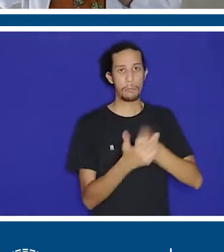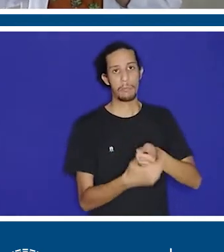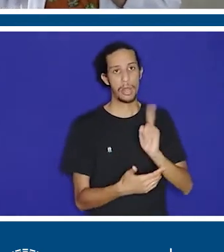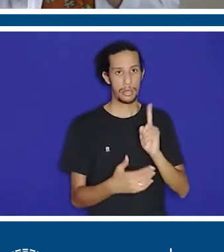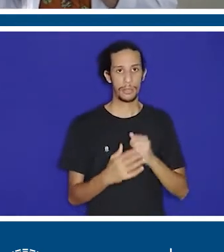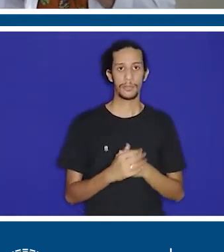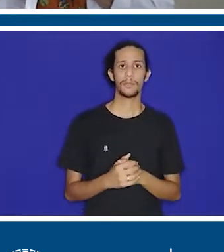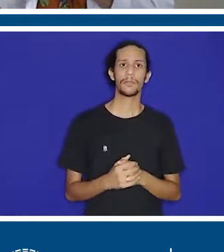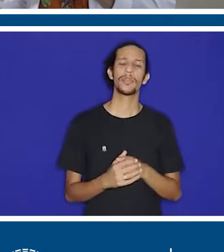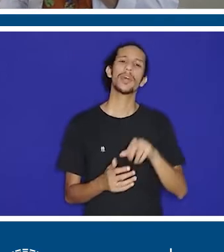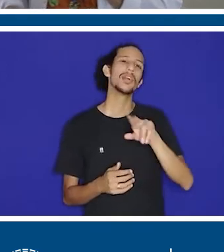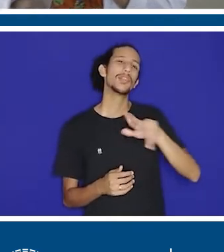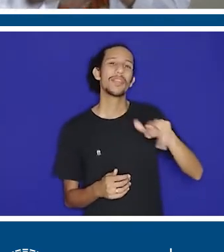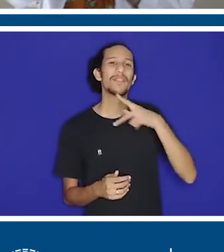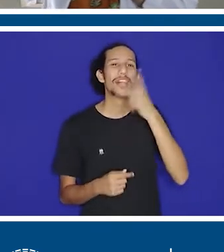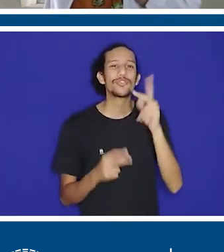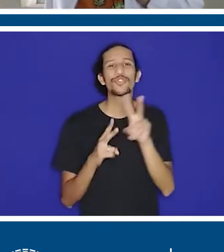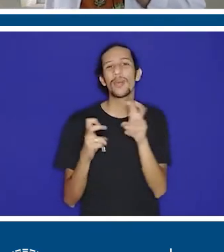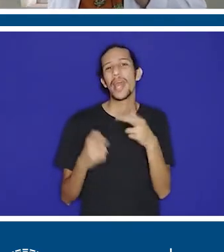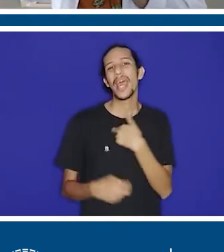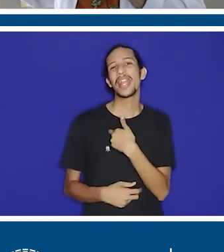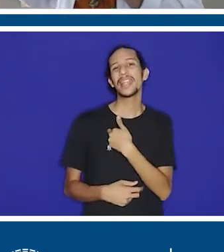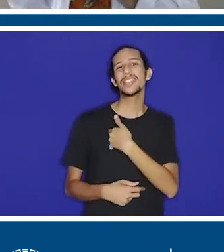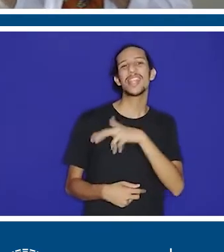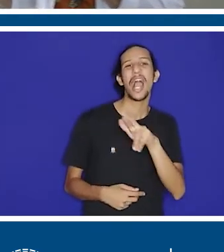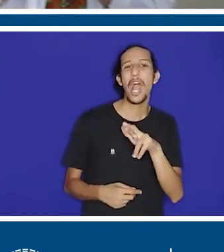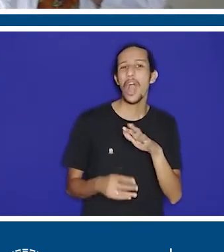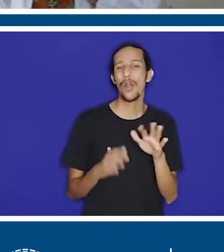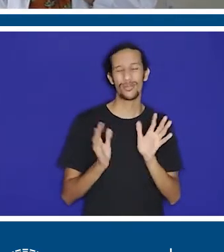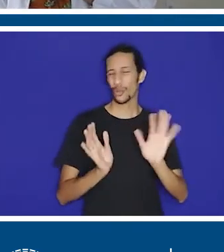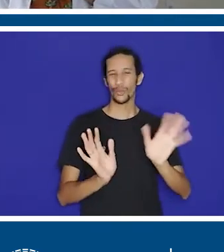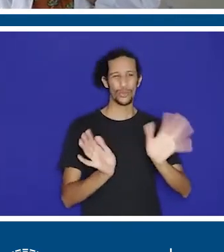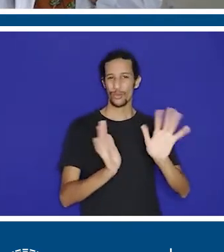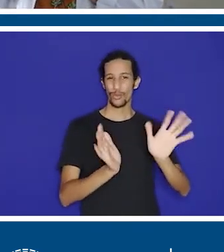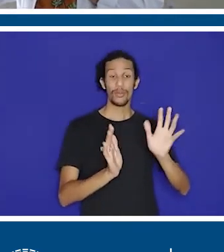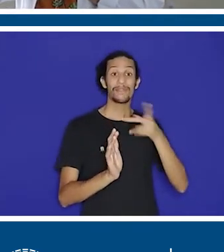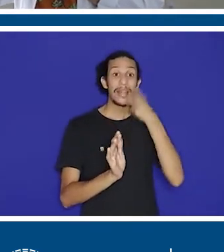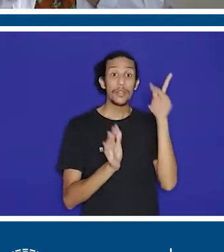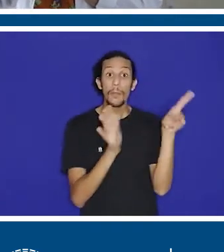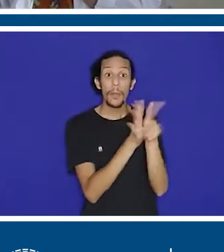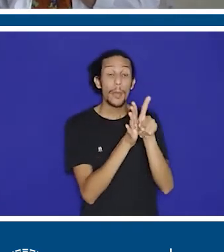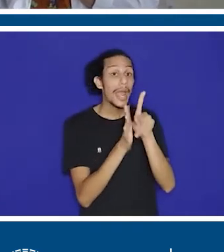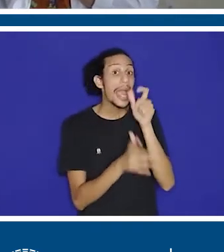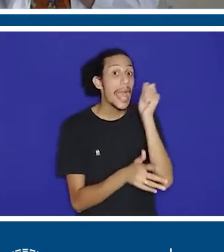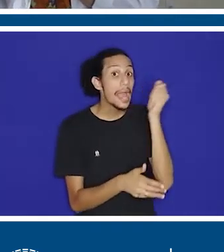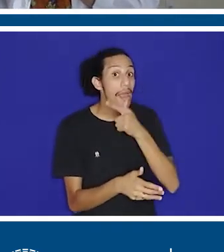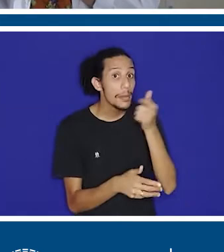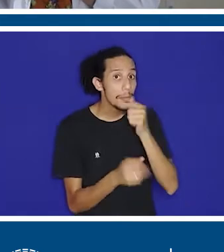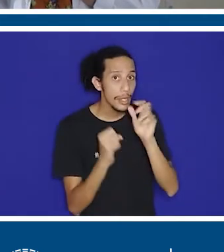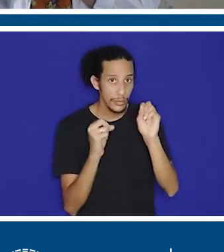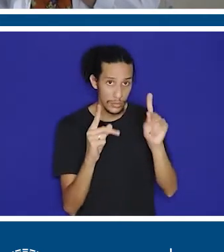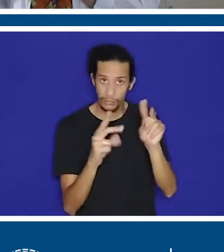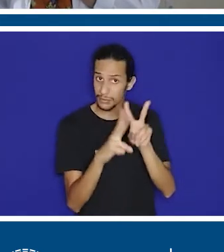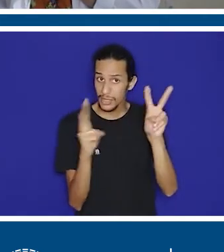Não estou falando aqui de questões religiosas, não estou falando nada disso, só estou falando do medicamento.